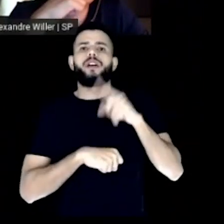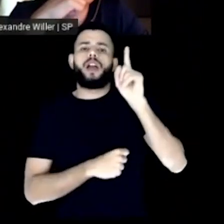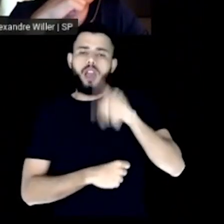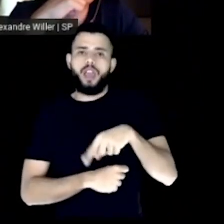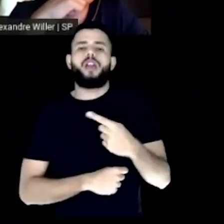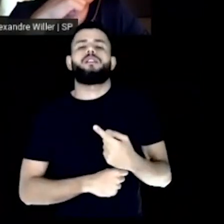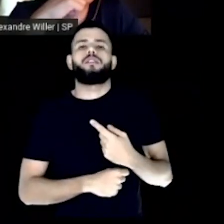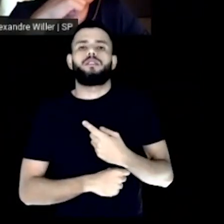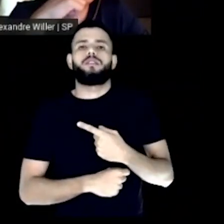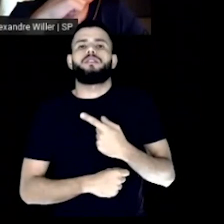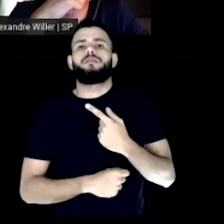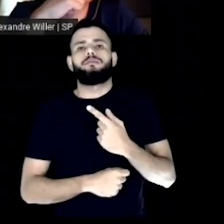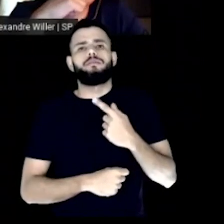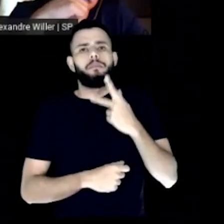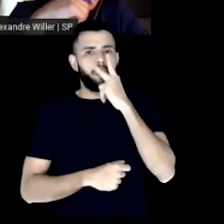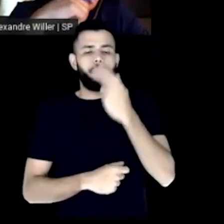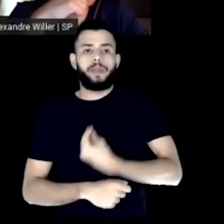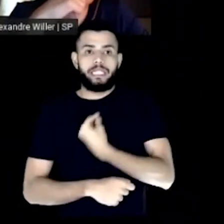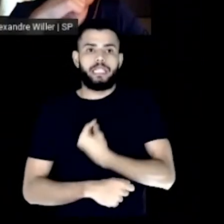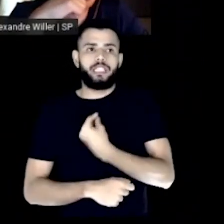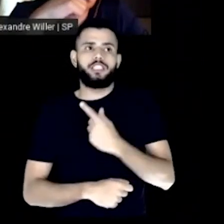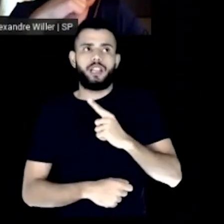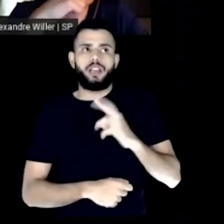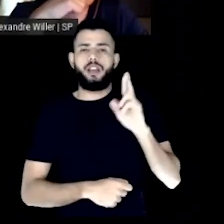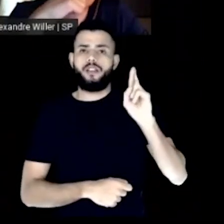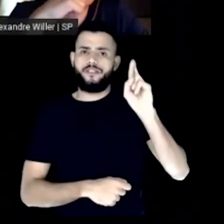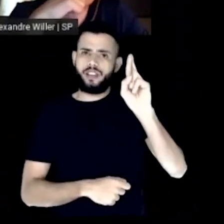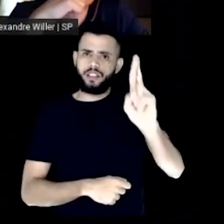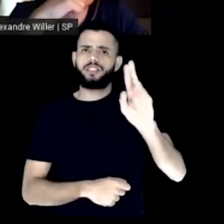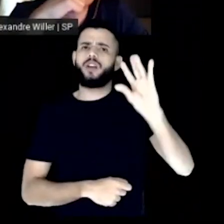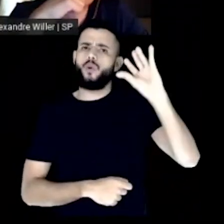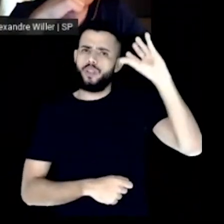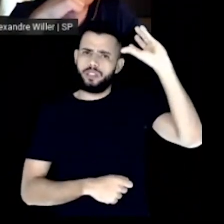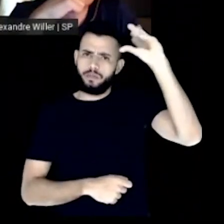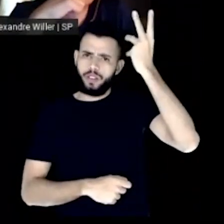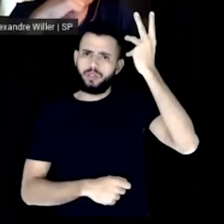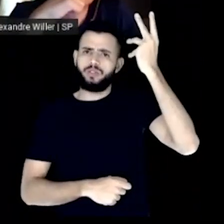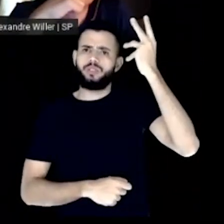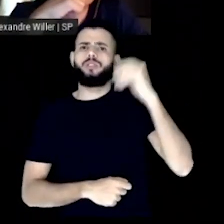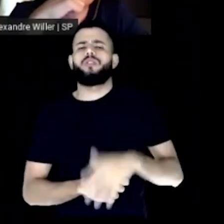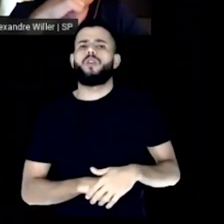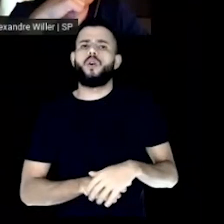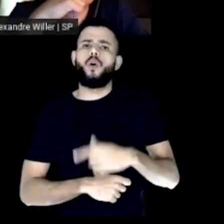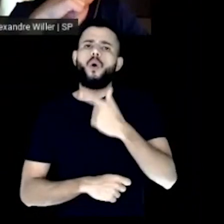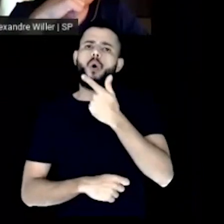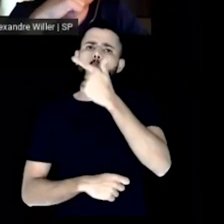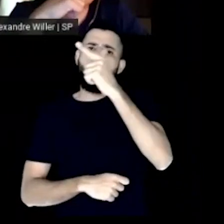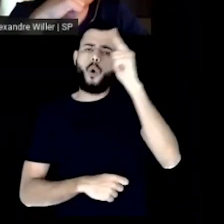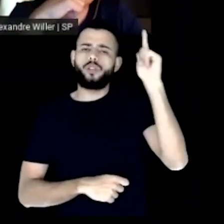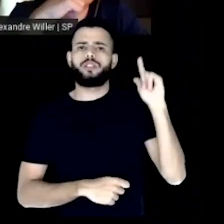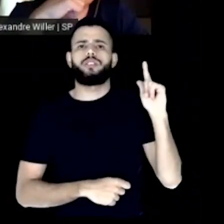é um eterno presente, né, basicamente, frontispício. Existem algumas referências ali, né, acontecimentos, a